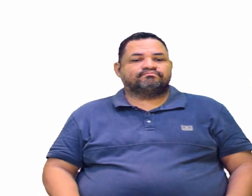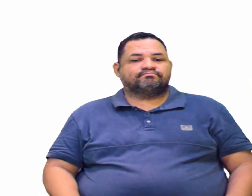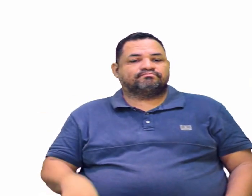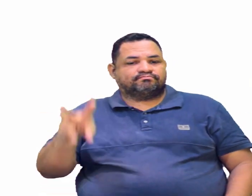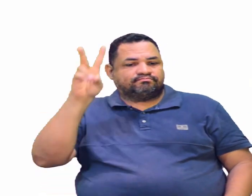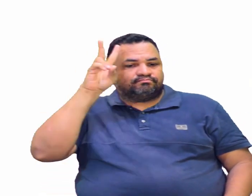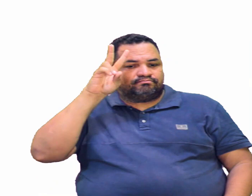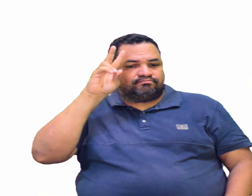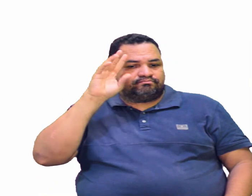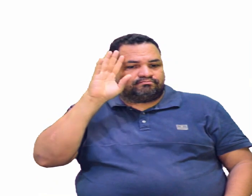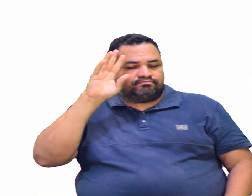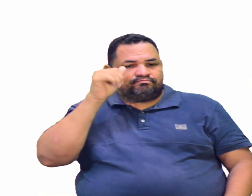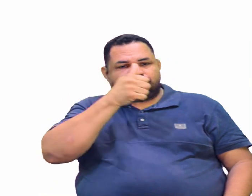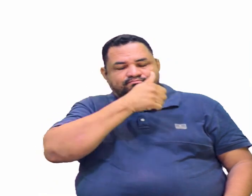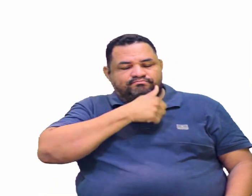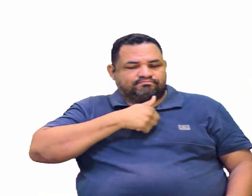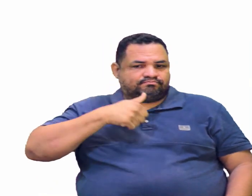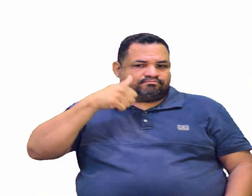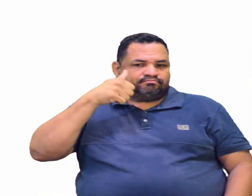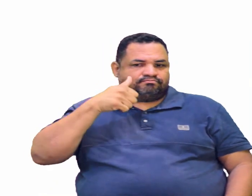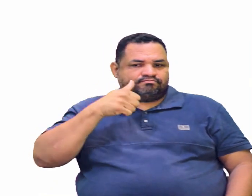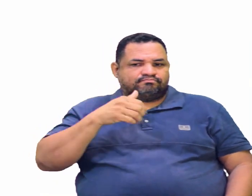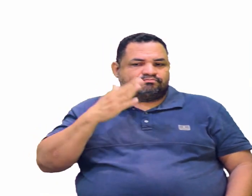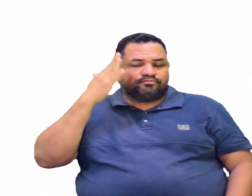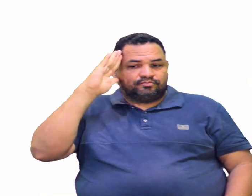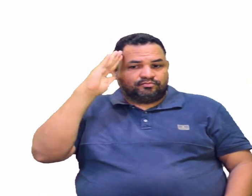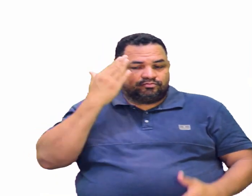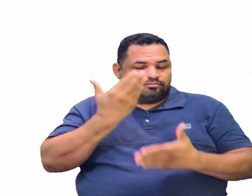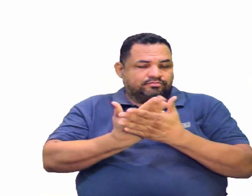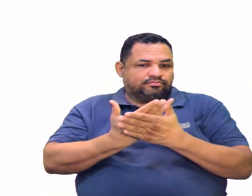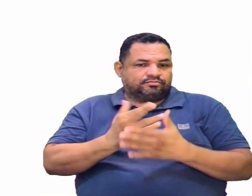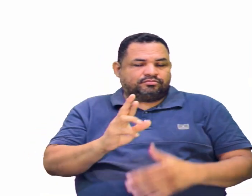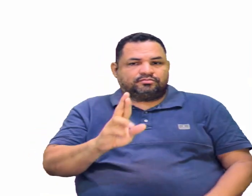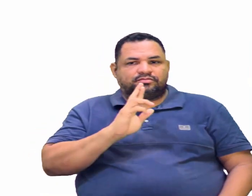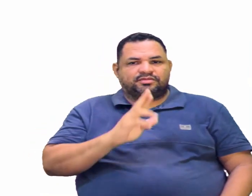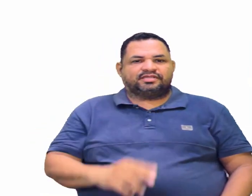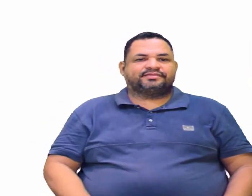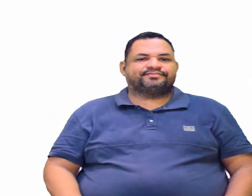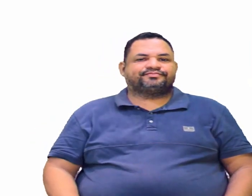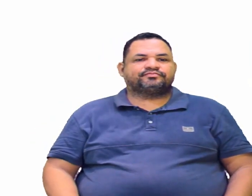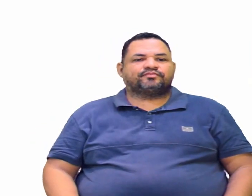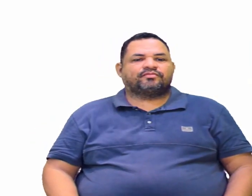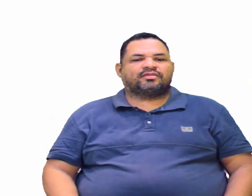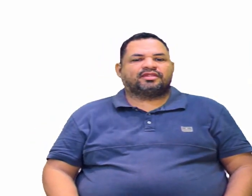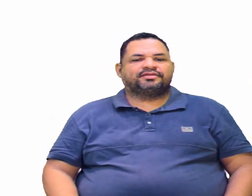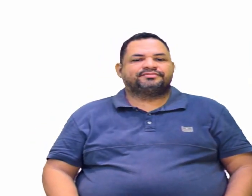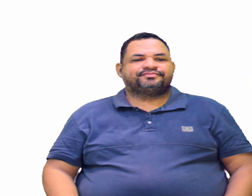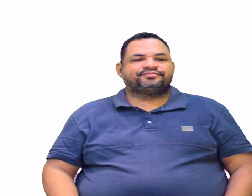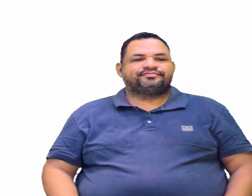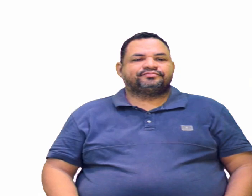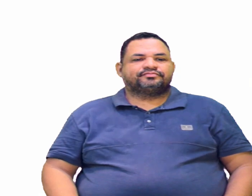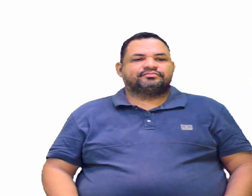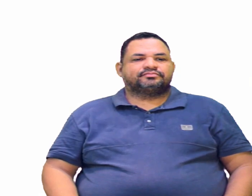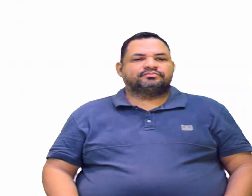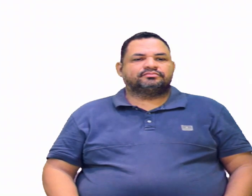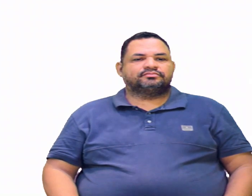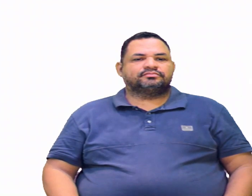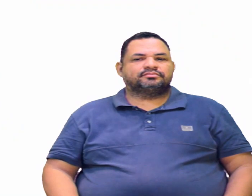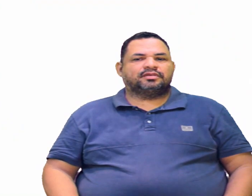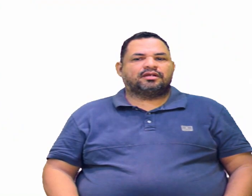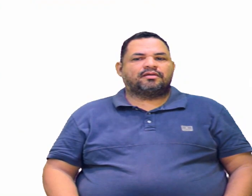reforçar a sua convicção aí na sua resposta, tá bom? Ainda não é agora que vamos responder. Então, vamos fazer